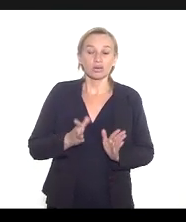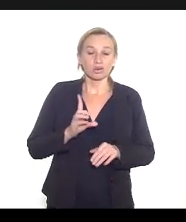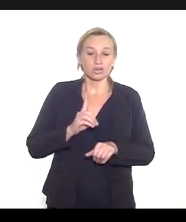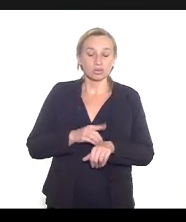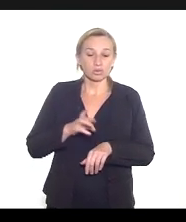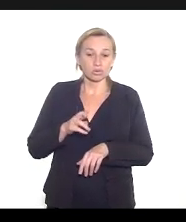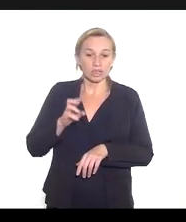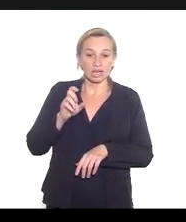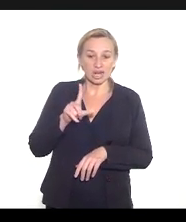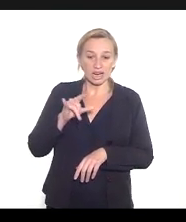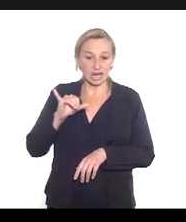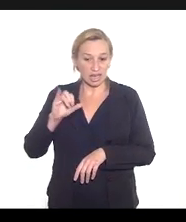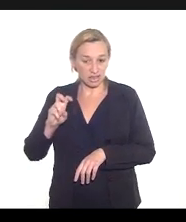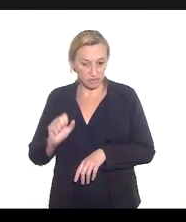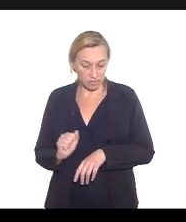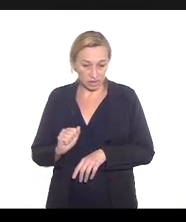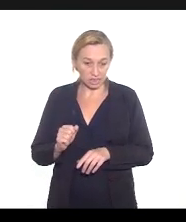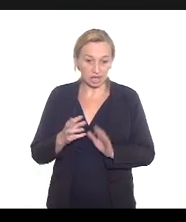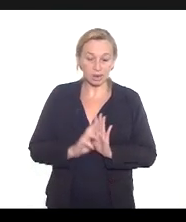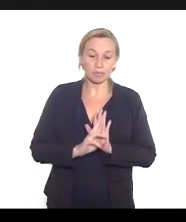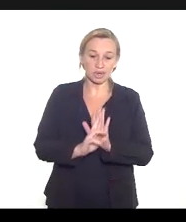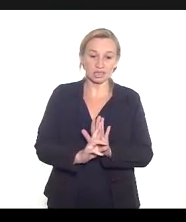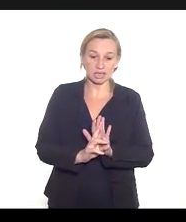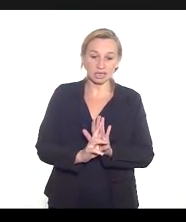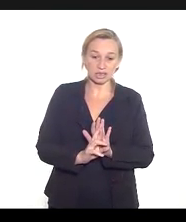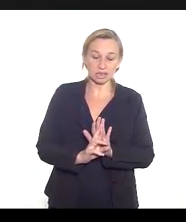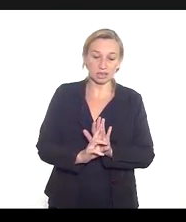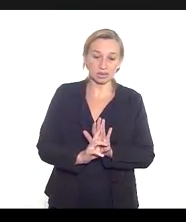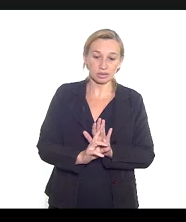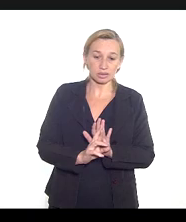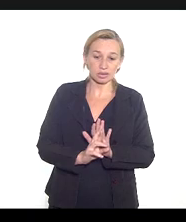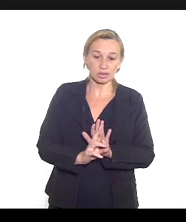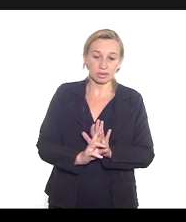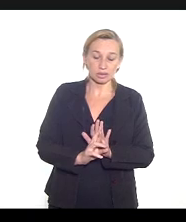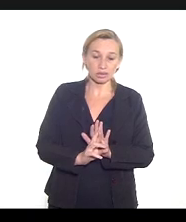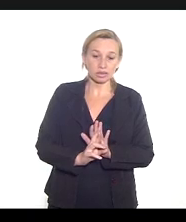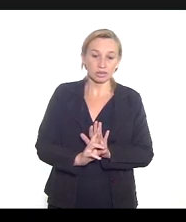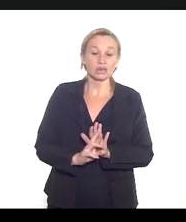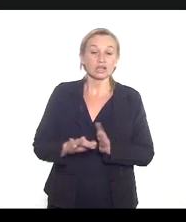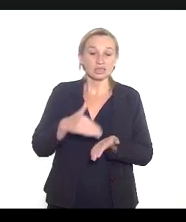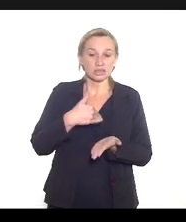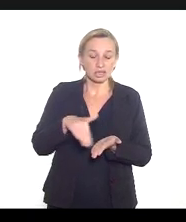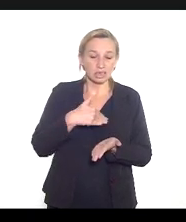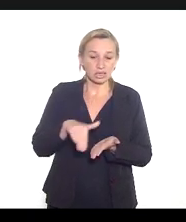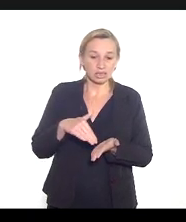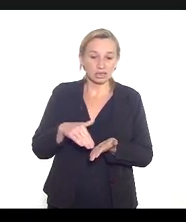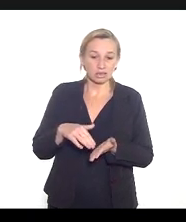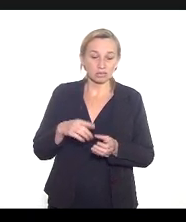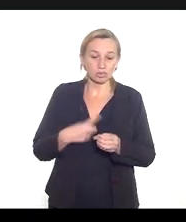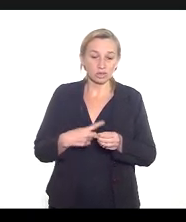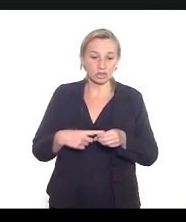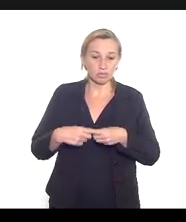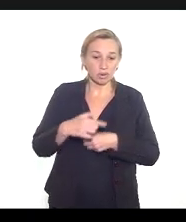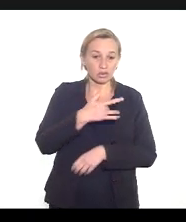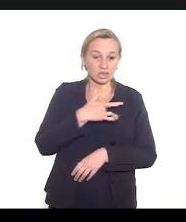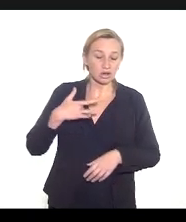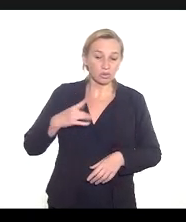Doutora Lígia que representa aqui Doutora Lívia de Souza câmara que representa a secretaria municipal saúde